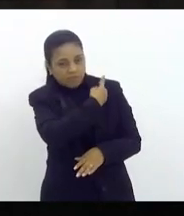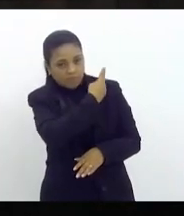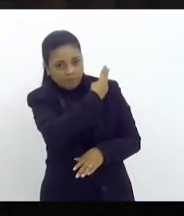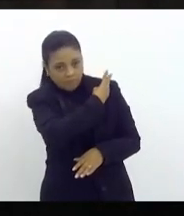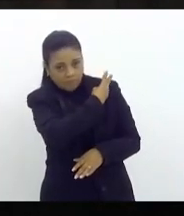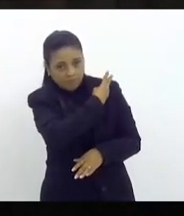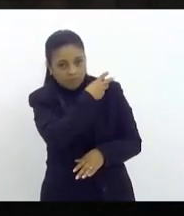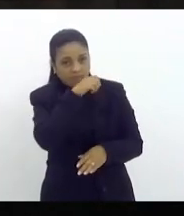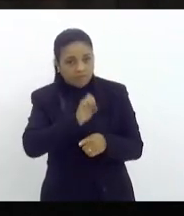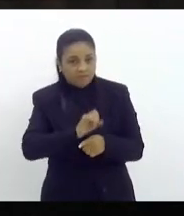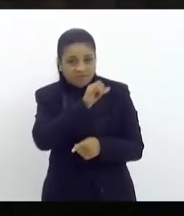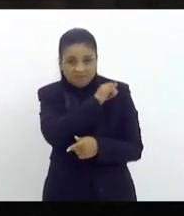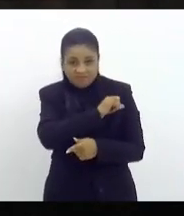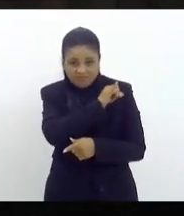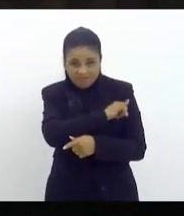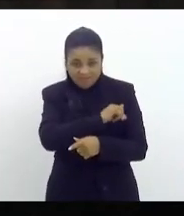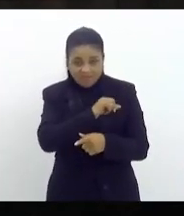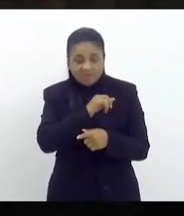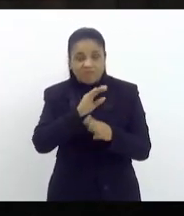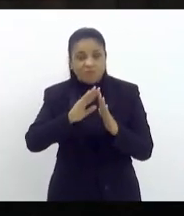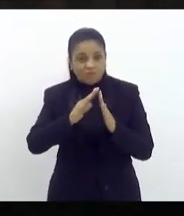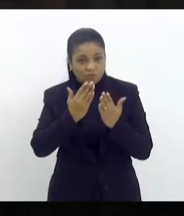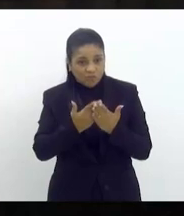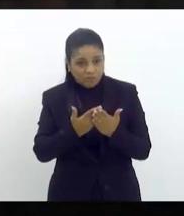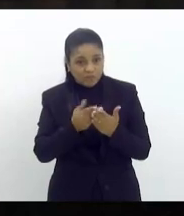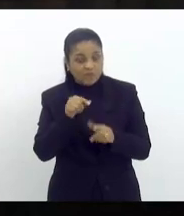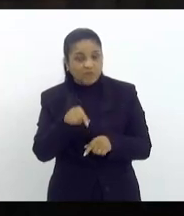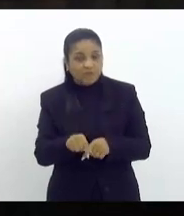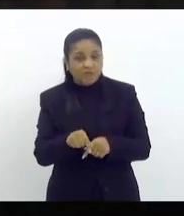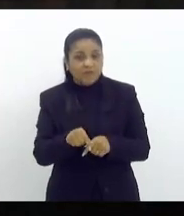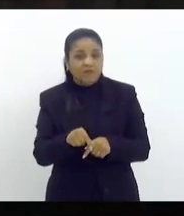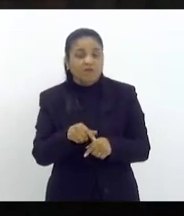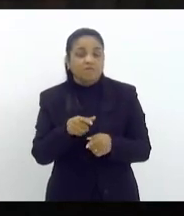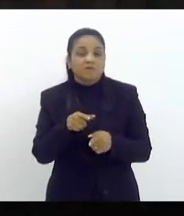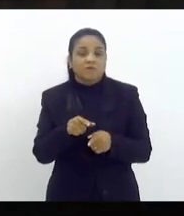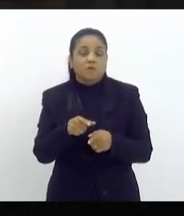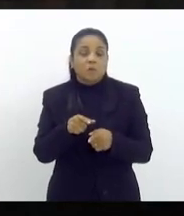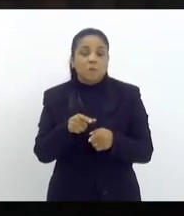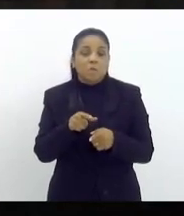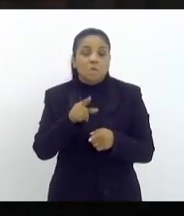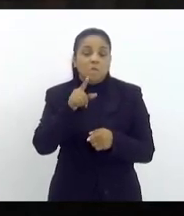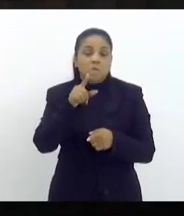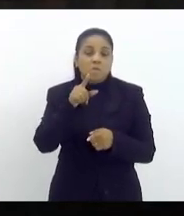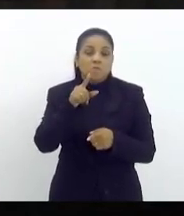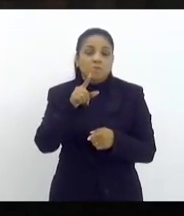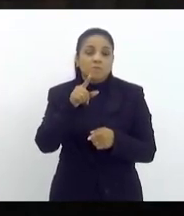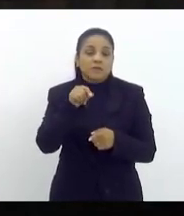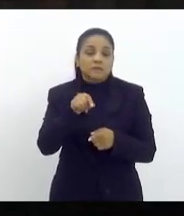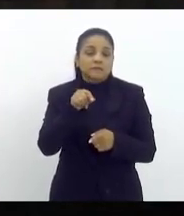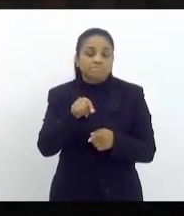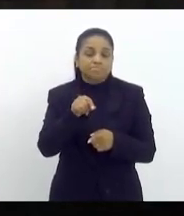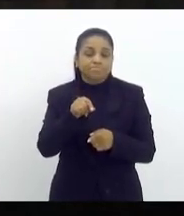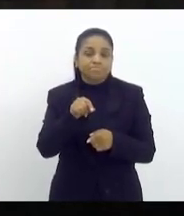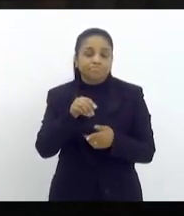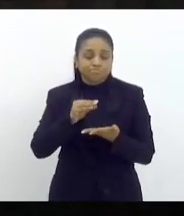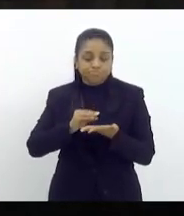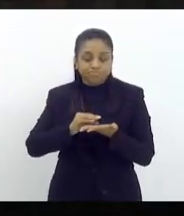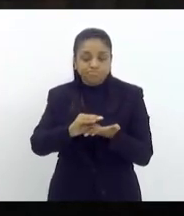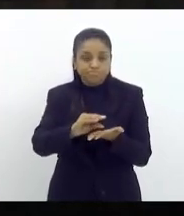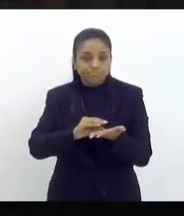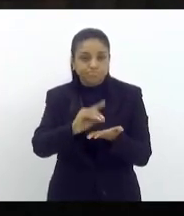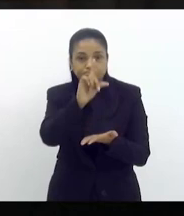nós estamos dando margem para que se tenha menos investimento na educação estadual e ter